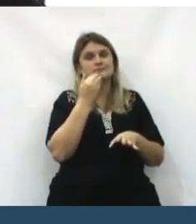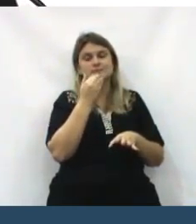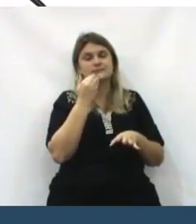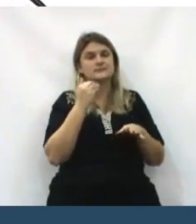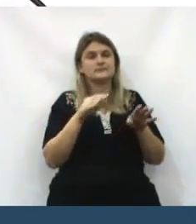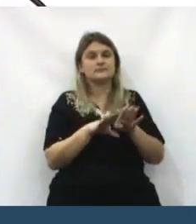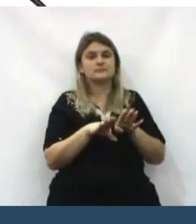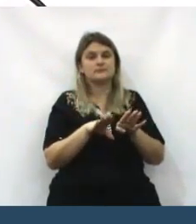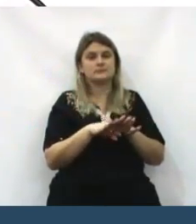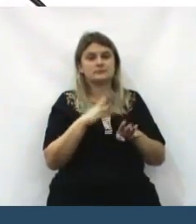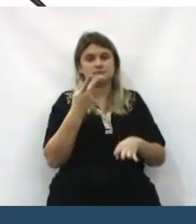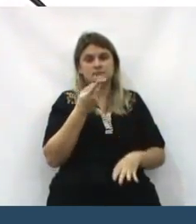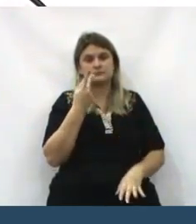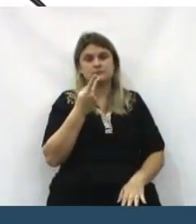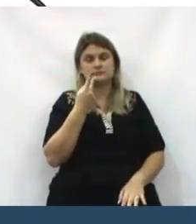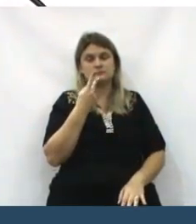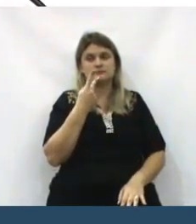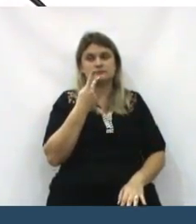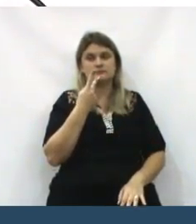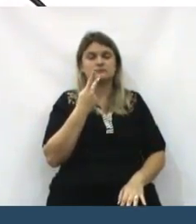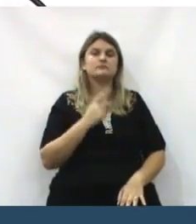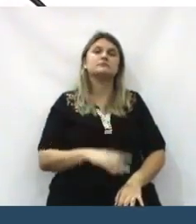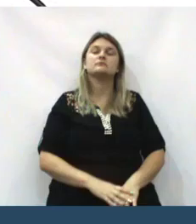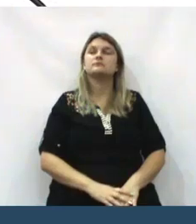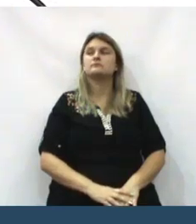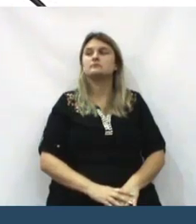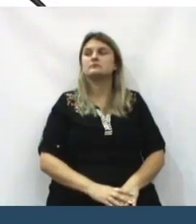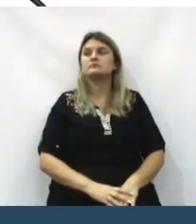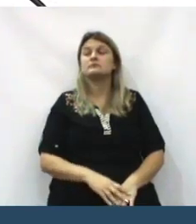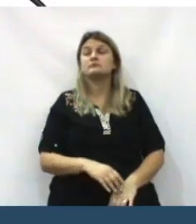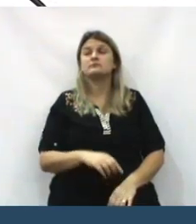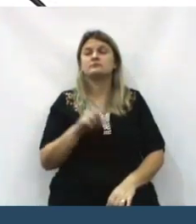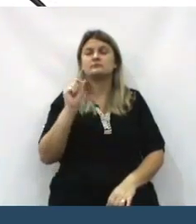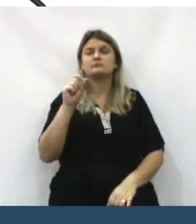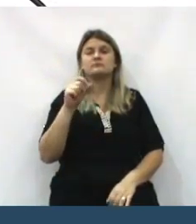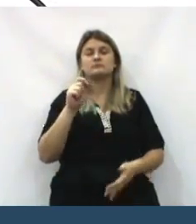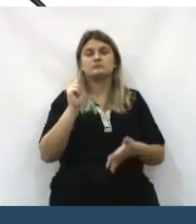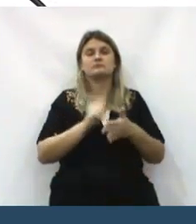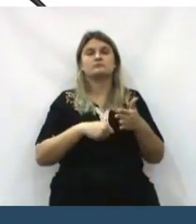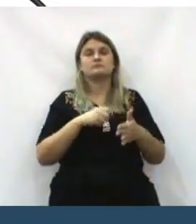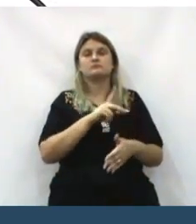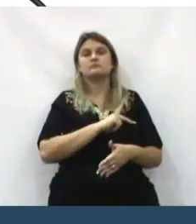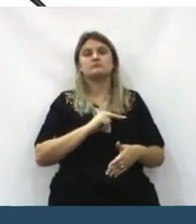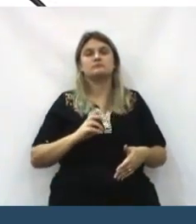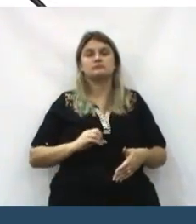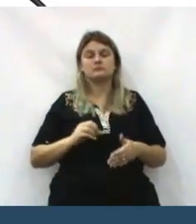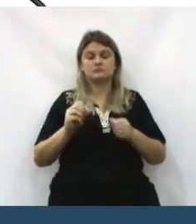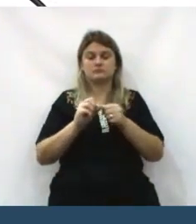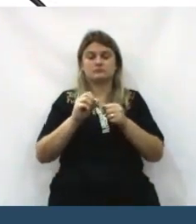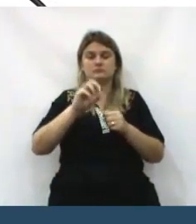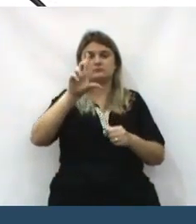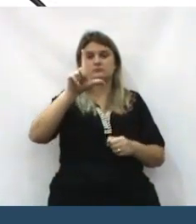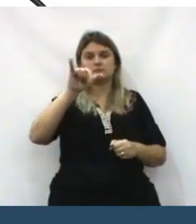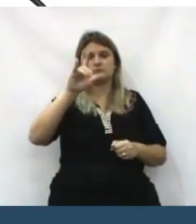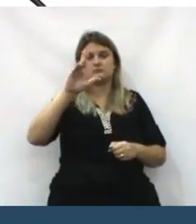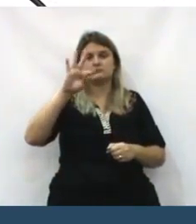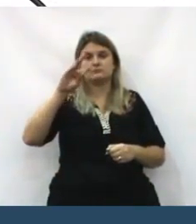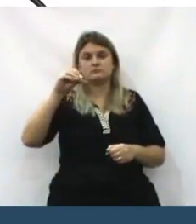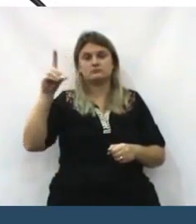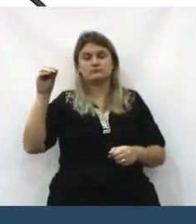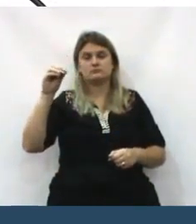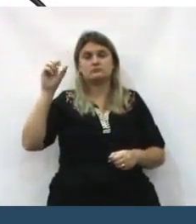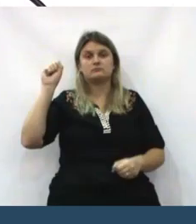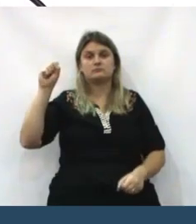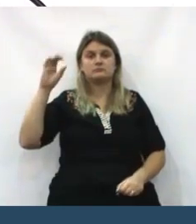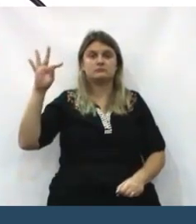senhor presidente, também trata-se de contratos públicos, licitação.